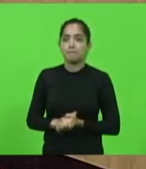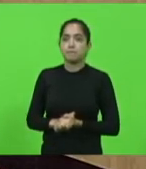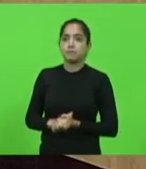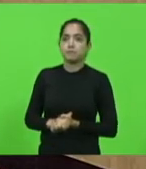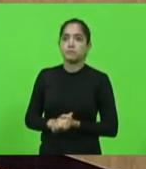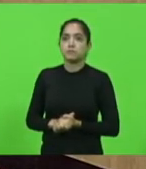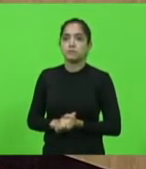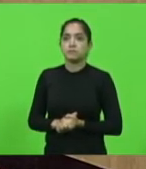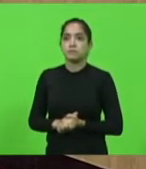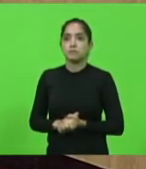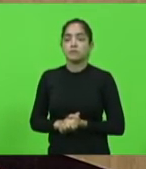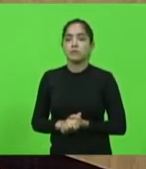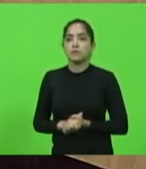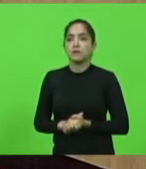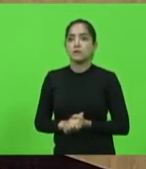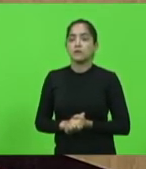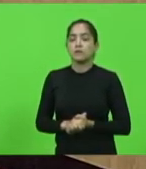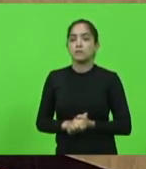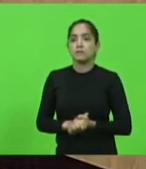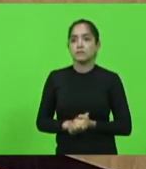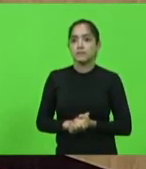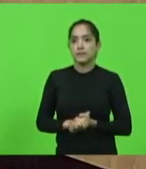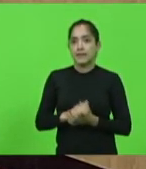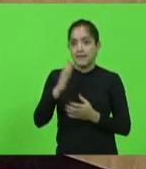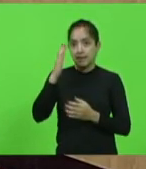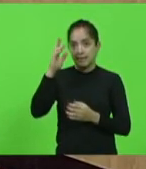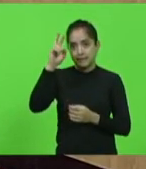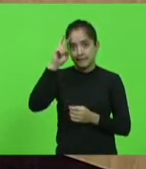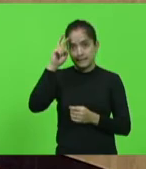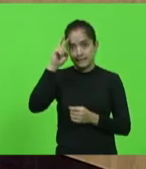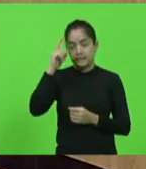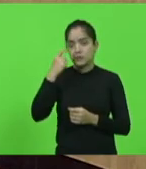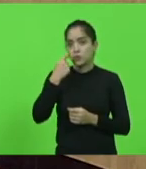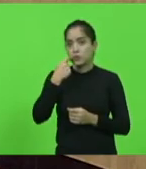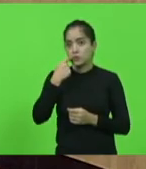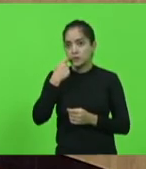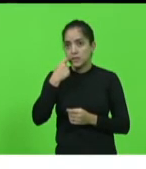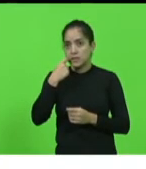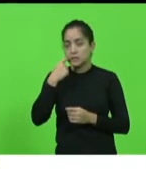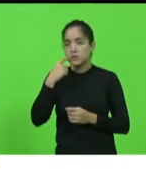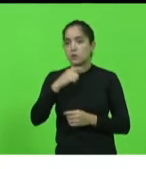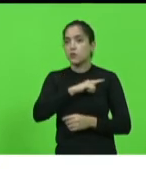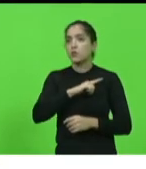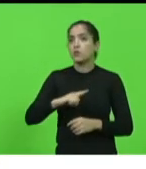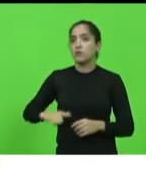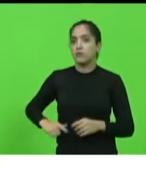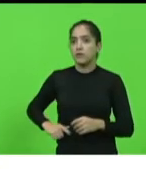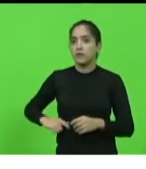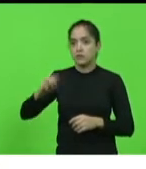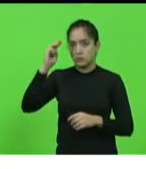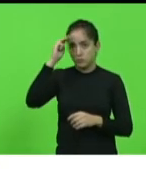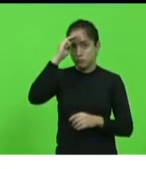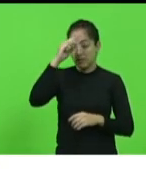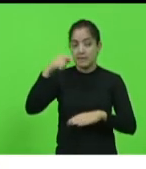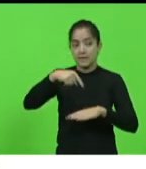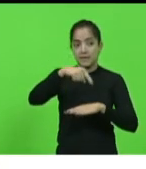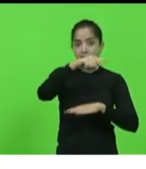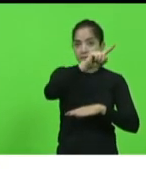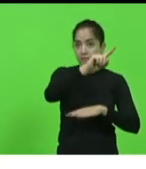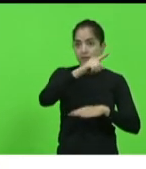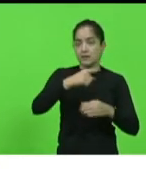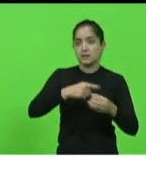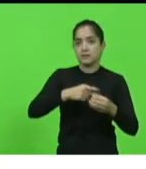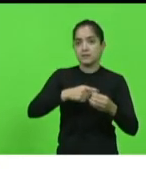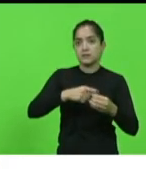nós estamos com tempo. Amanhã, quinta ou sexta-feira, o governador Carlos Moisés vai a Blumenau para dar